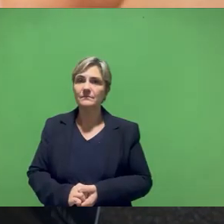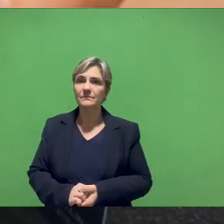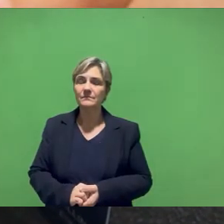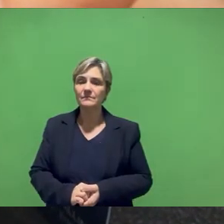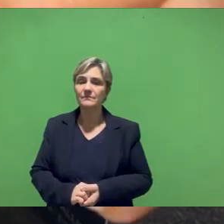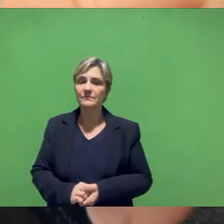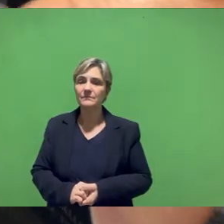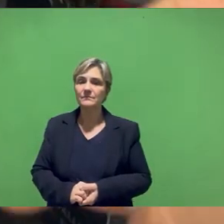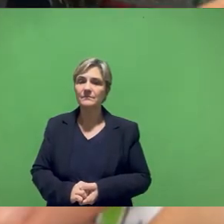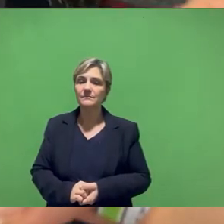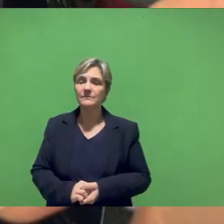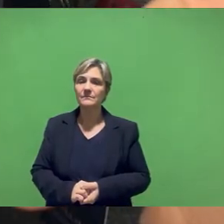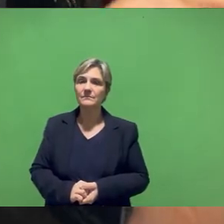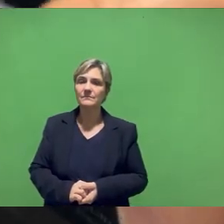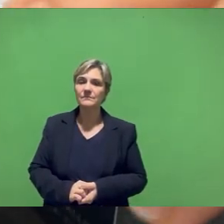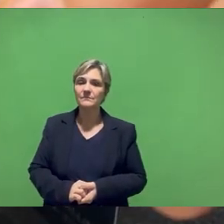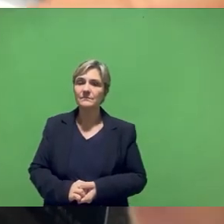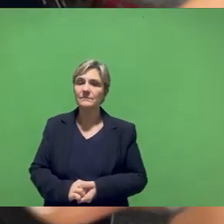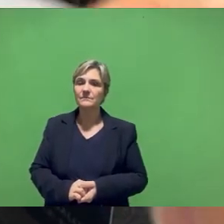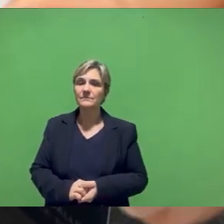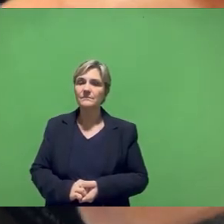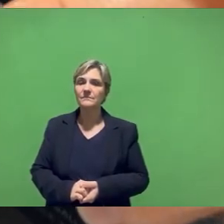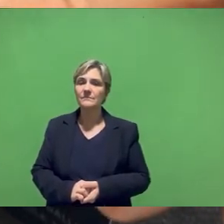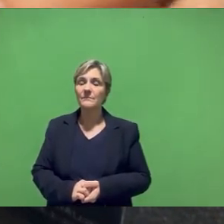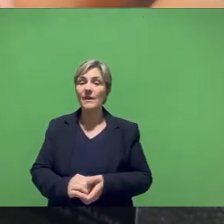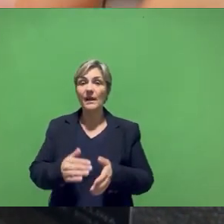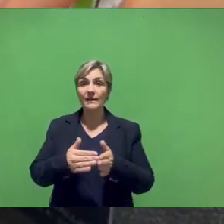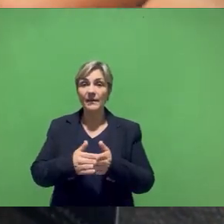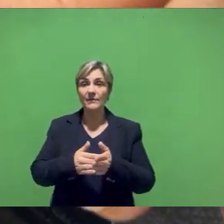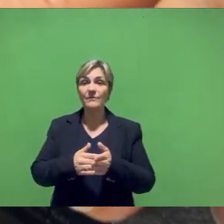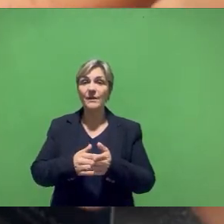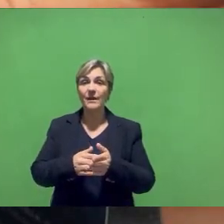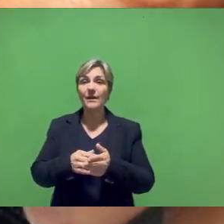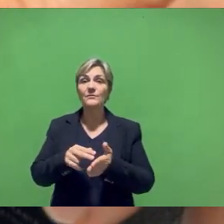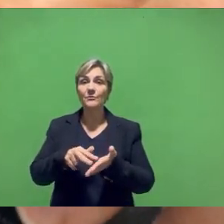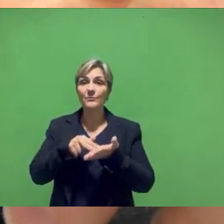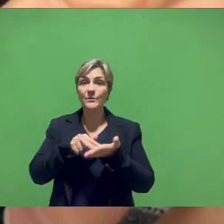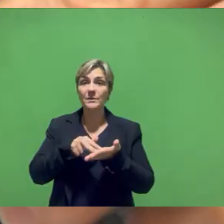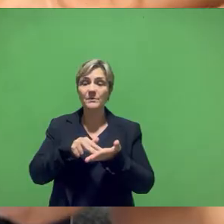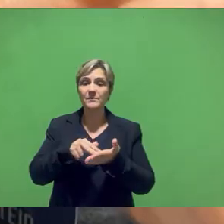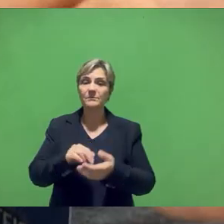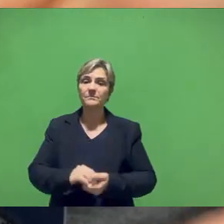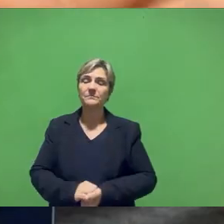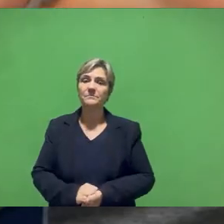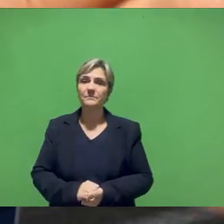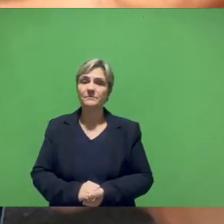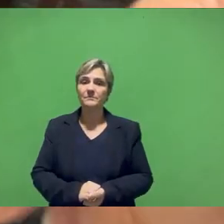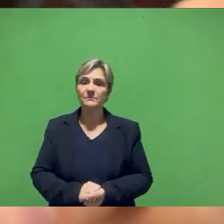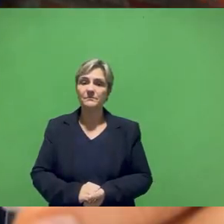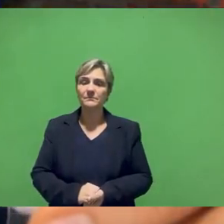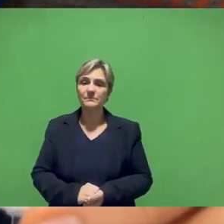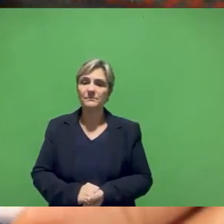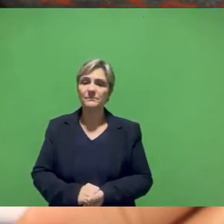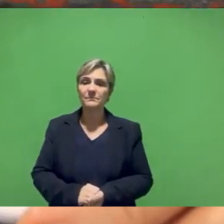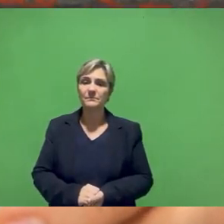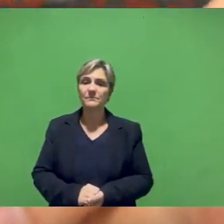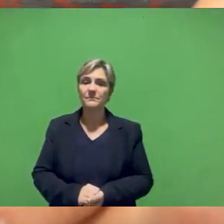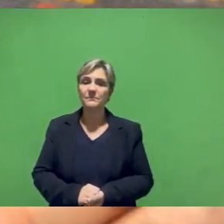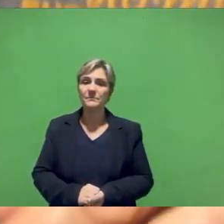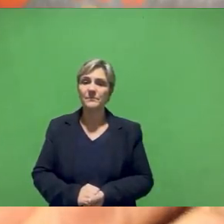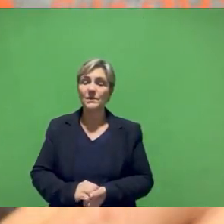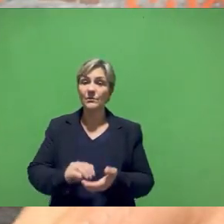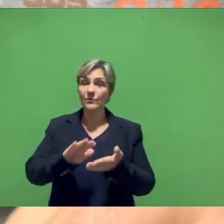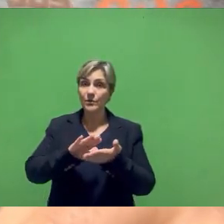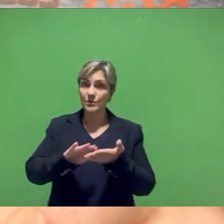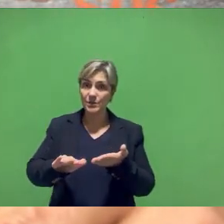Vou rosquear até, ó, deu um estalo, não deveria, até ficar firme, tá? Não pode rosquear demais para não destruir a caneta.